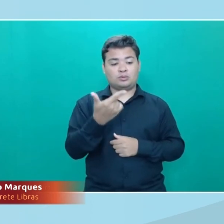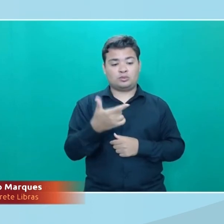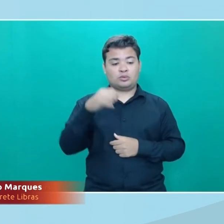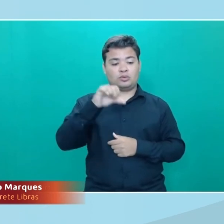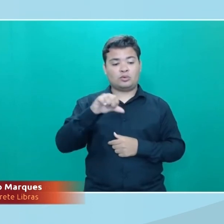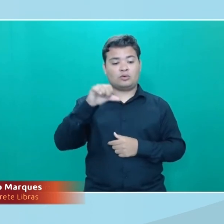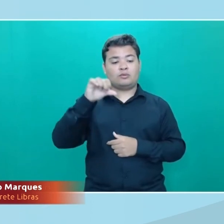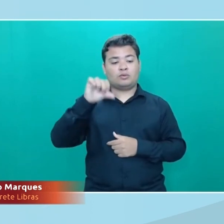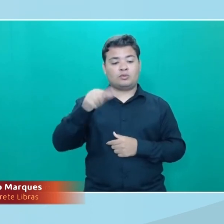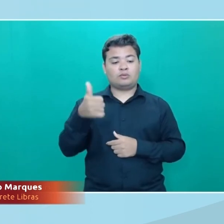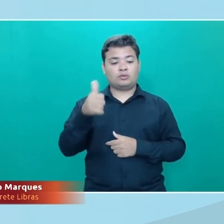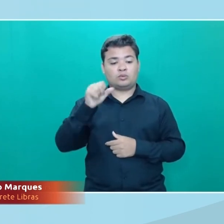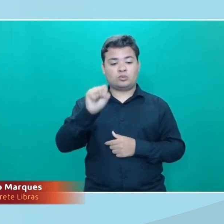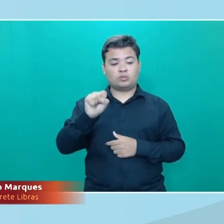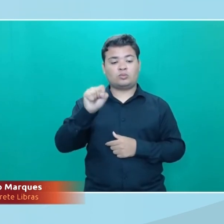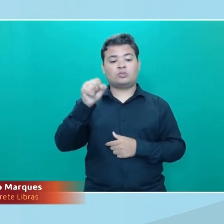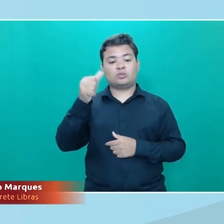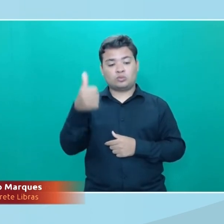62991811406.